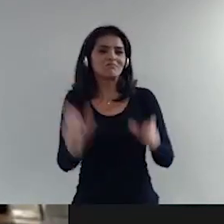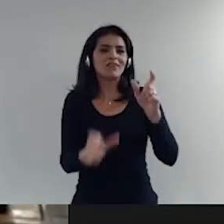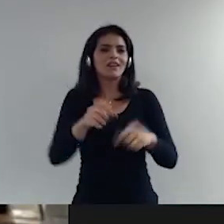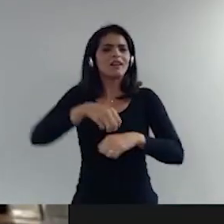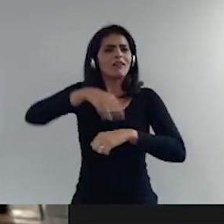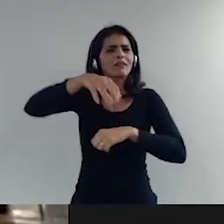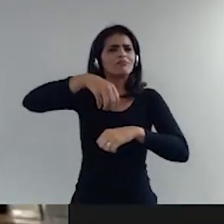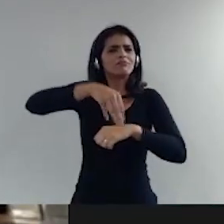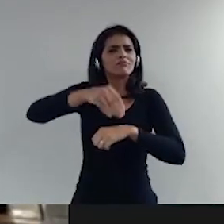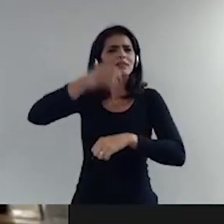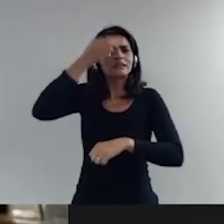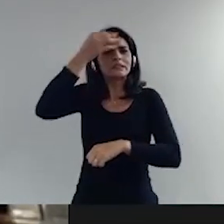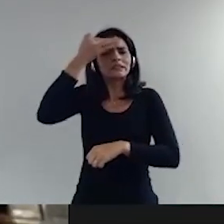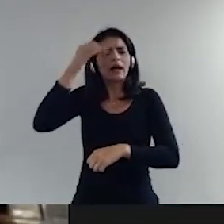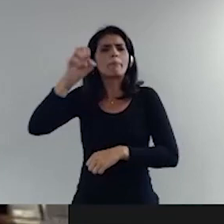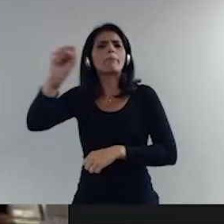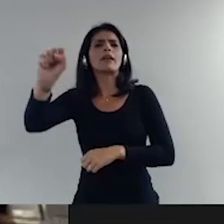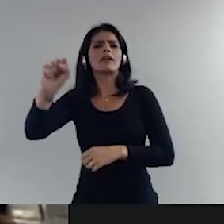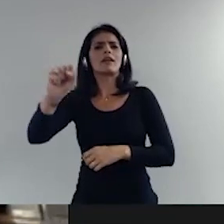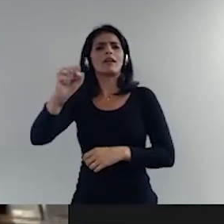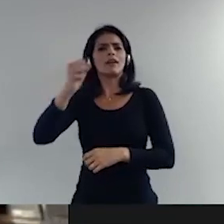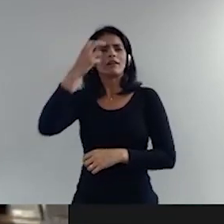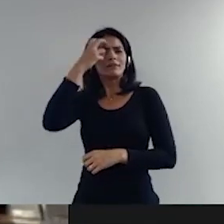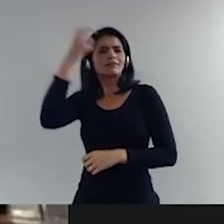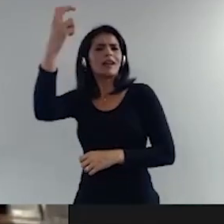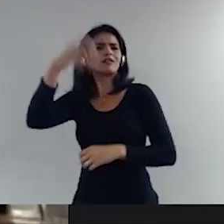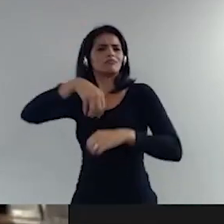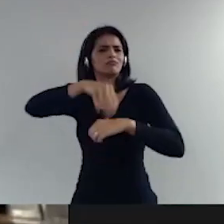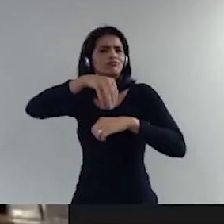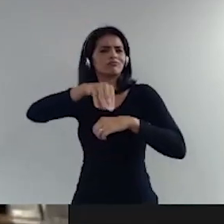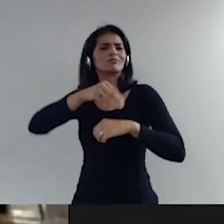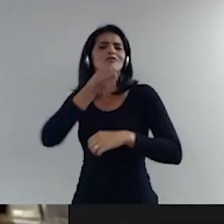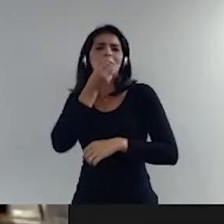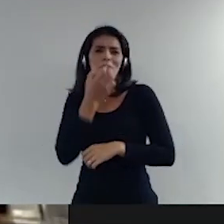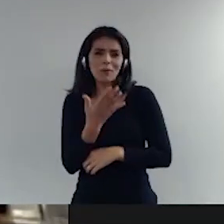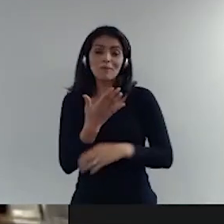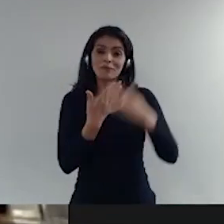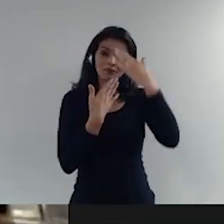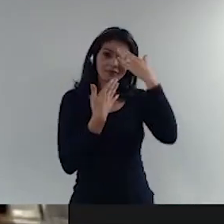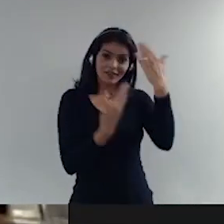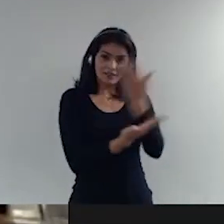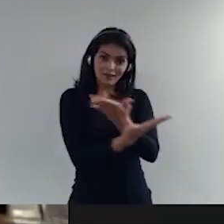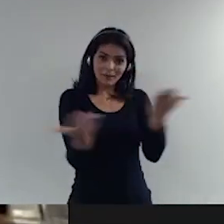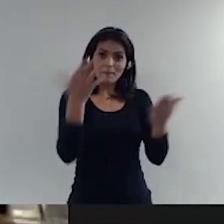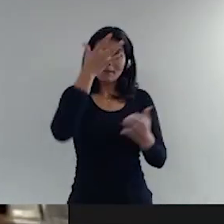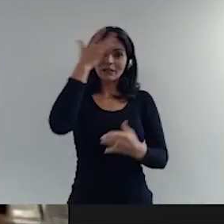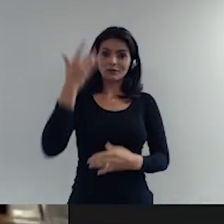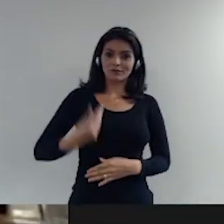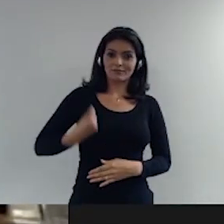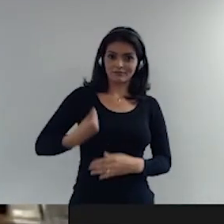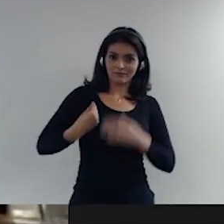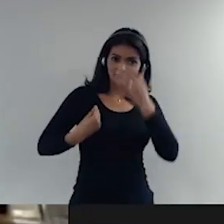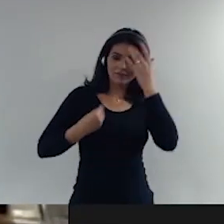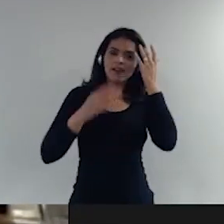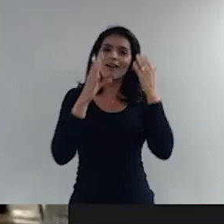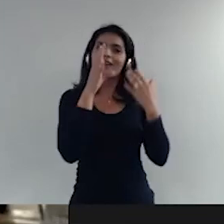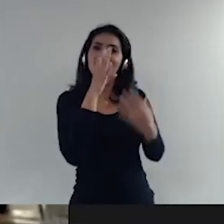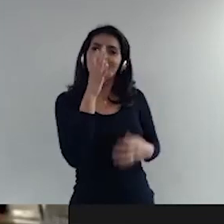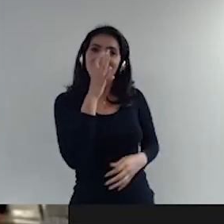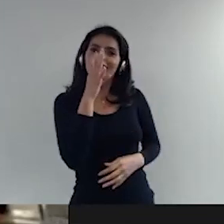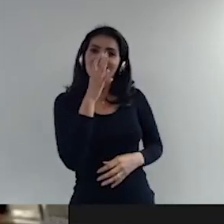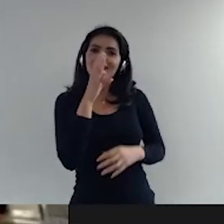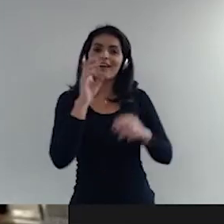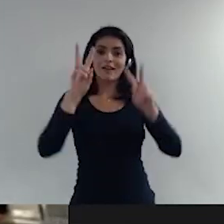seu saber e talento. Agradeço ainda a todas as pessoas participantes que assistem a